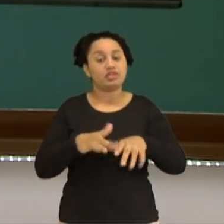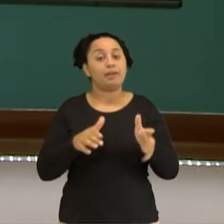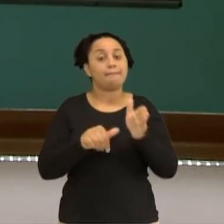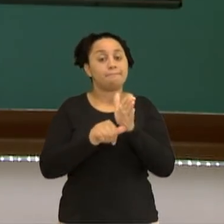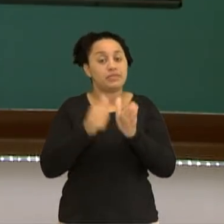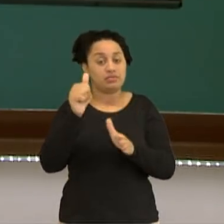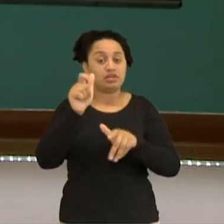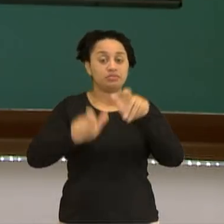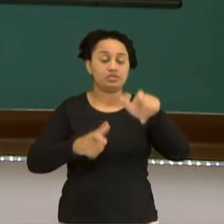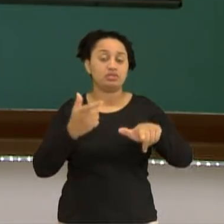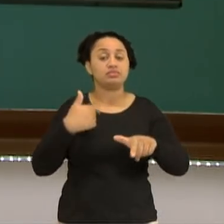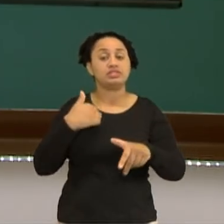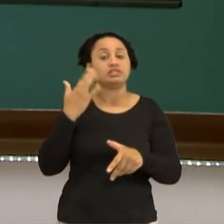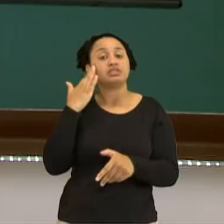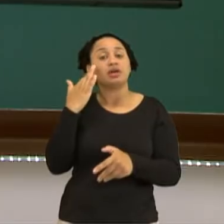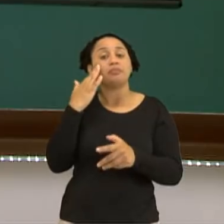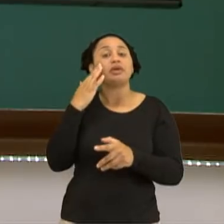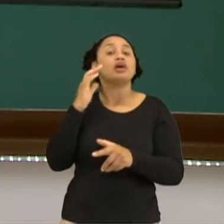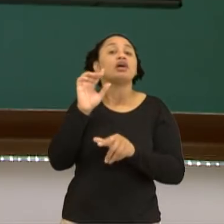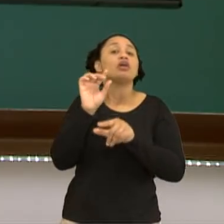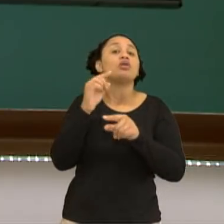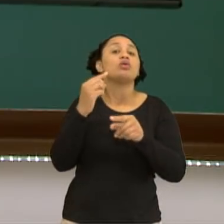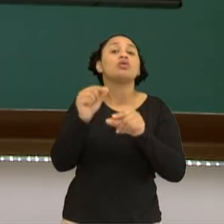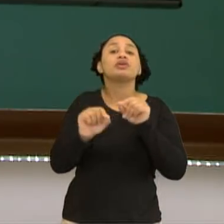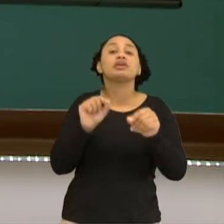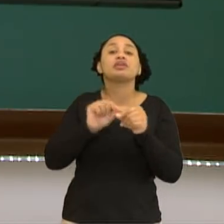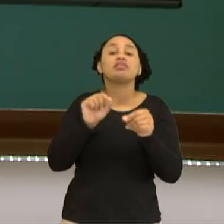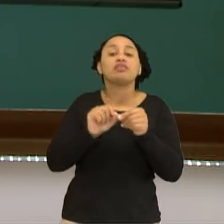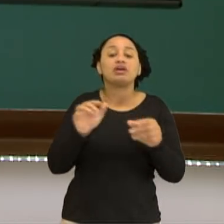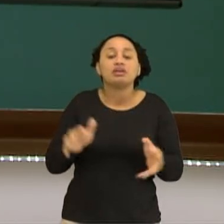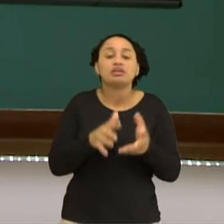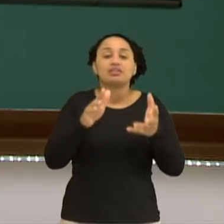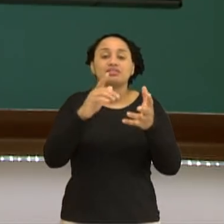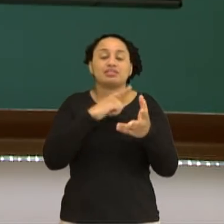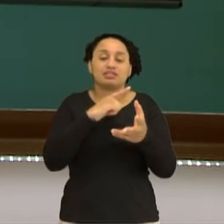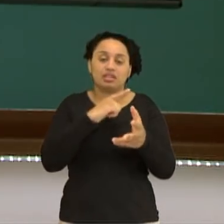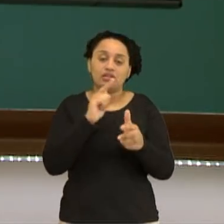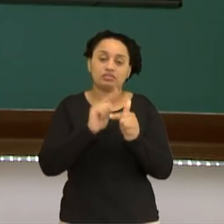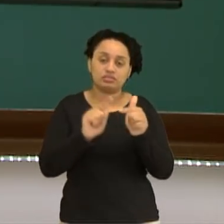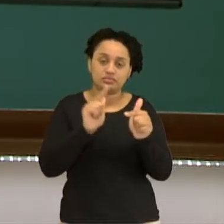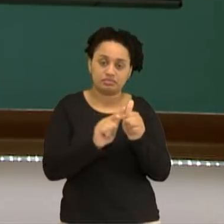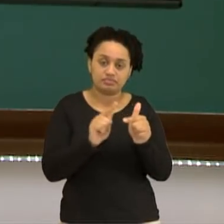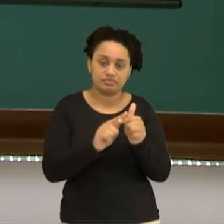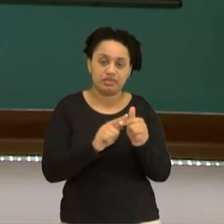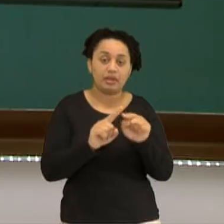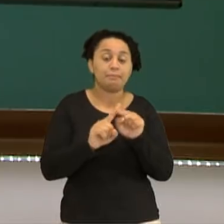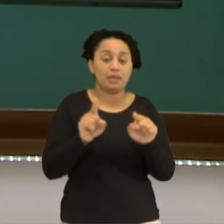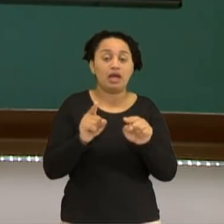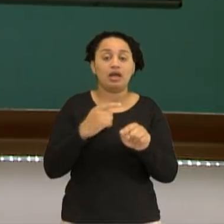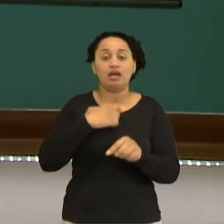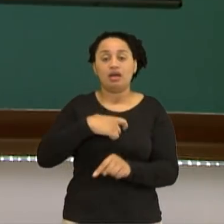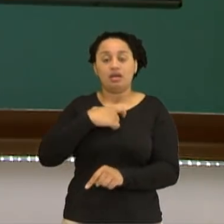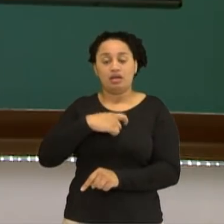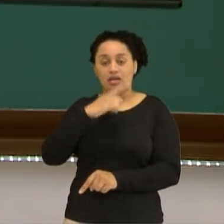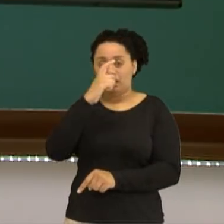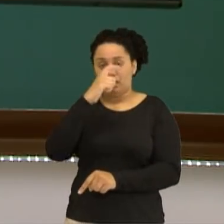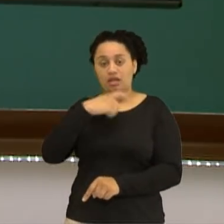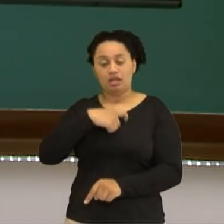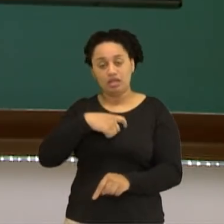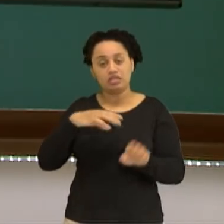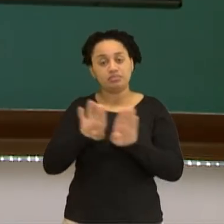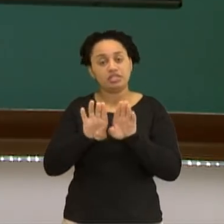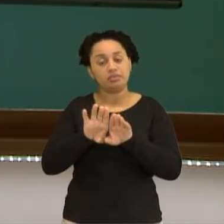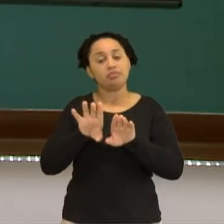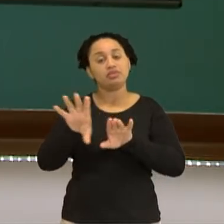descobrir qual é o mecanismo que para ela promove essa inflamação, né? Mas a asma também pode ser